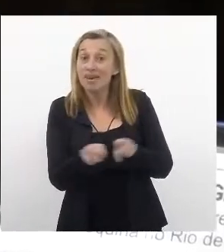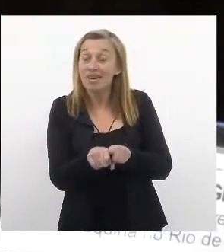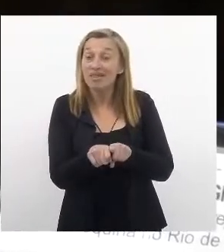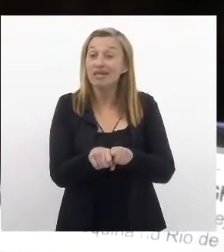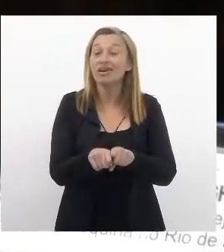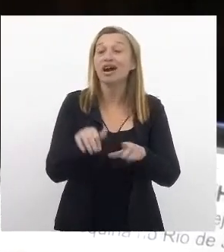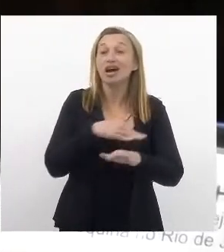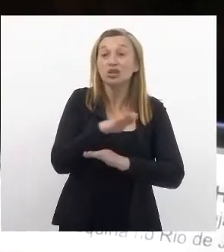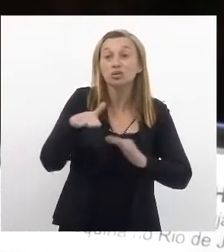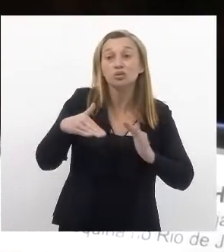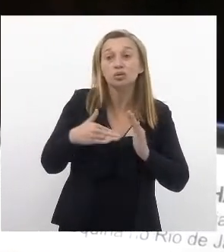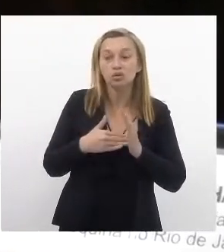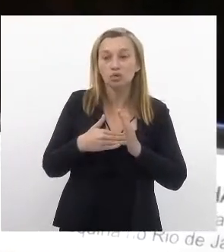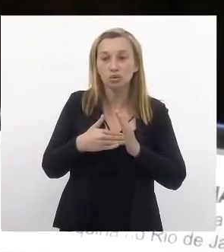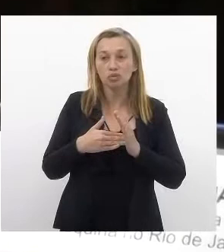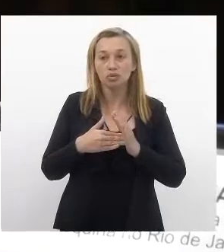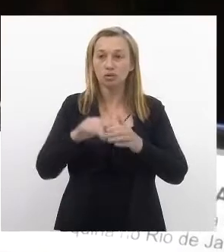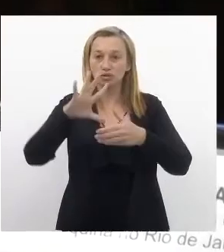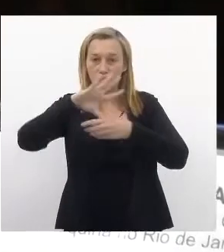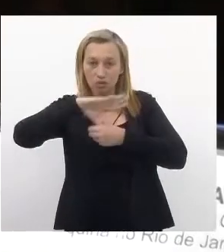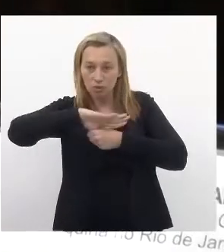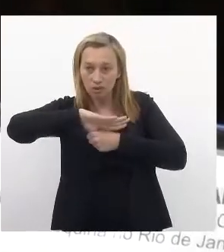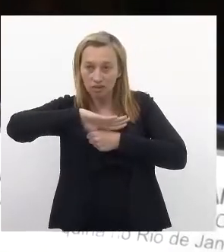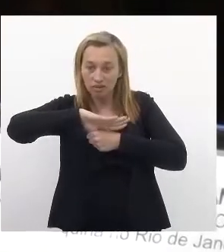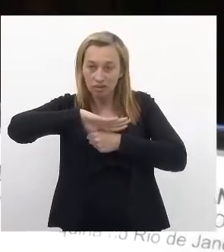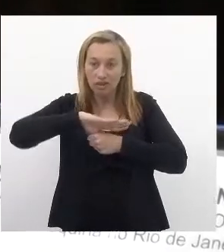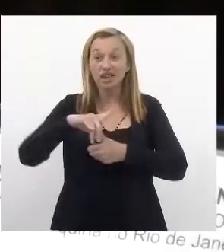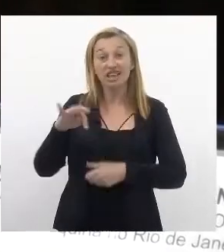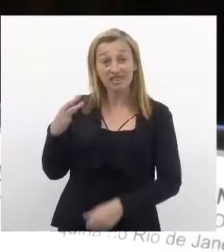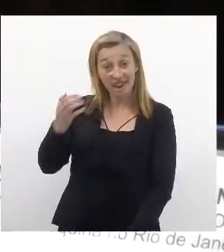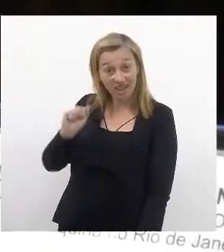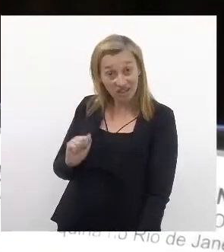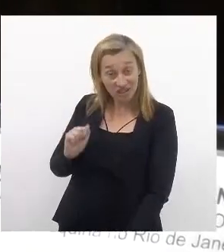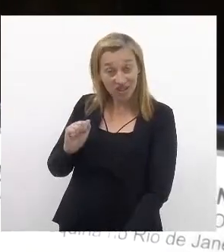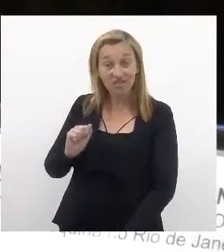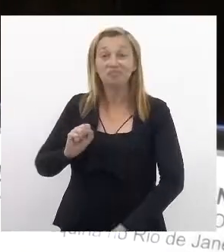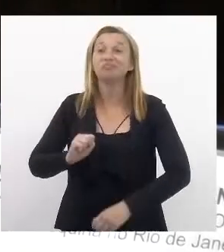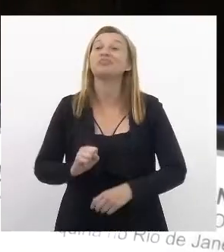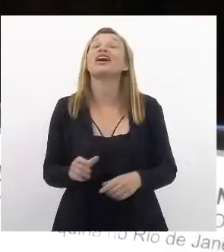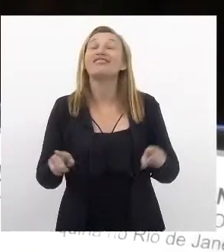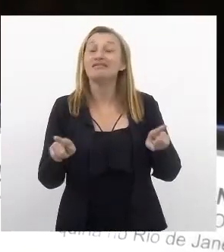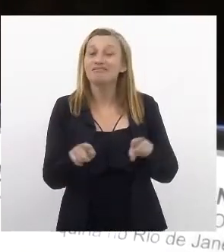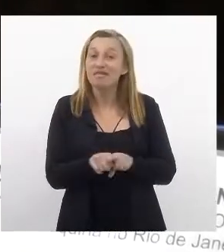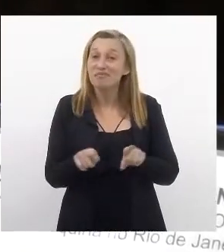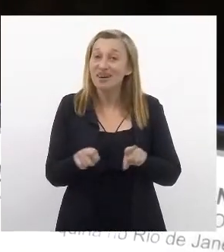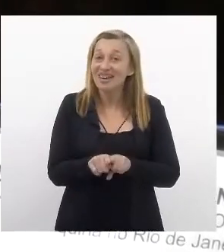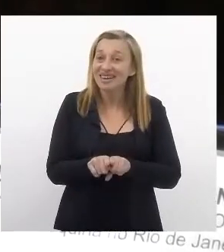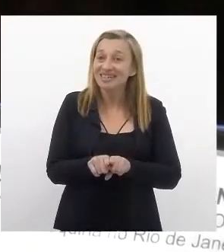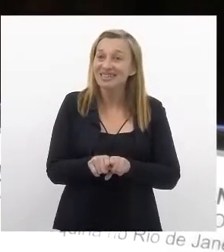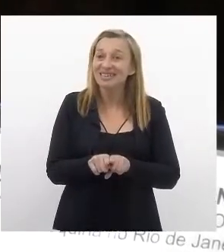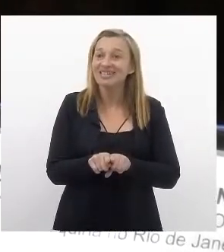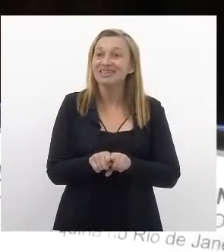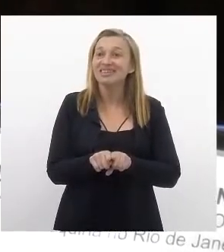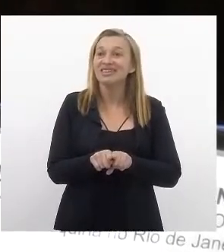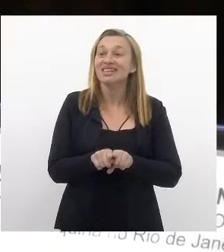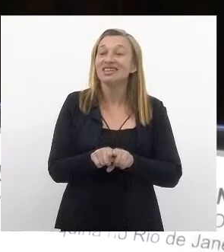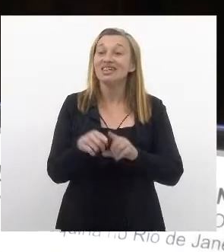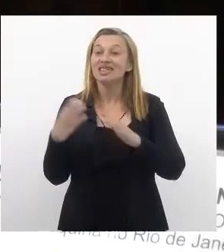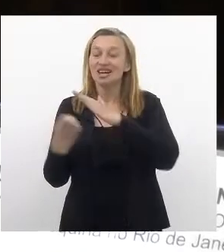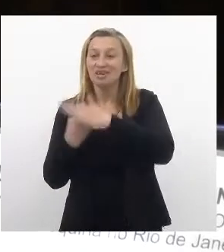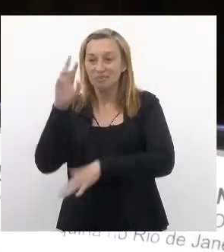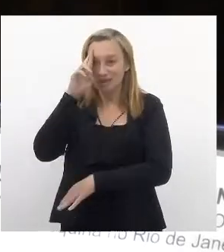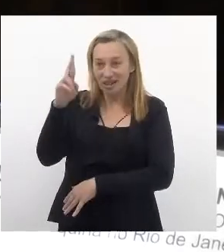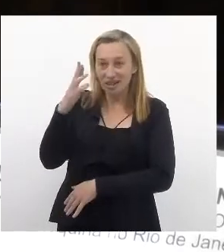as autoridades consulares, eclesiásticas, saudar o empresário e